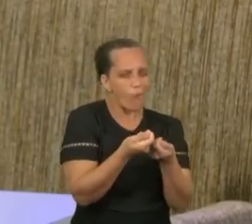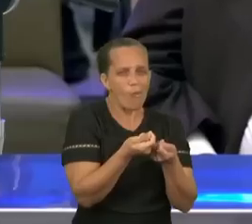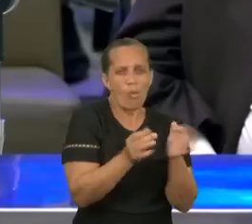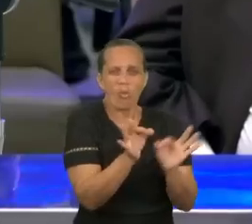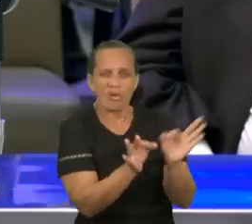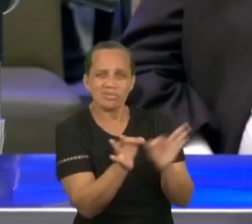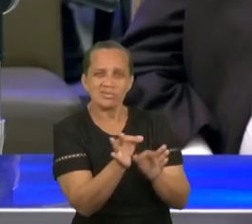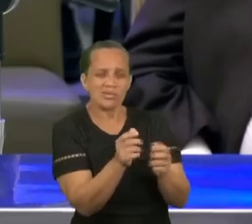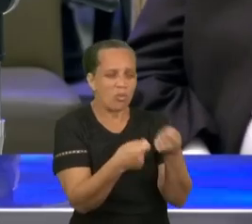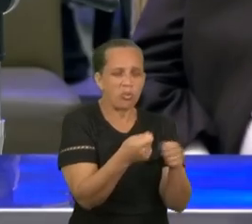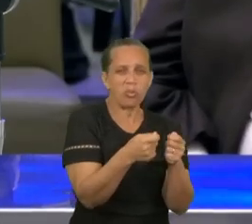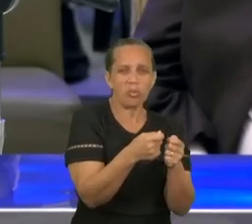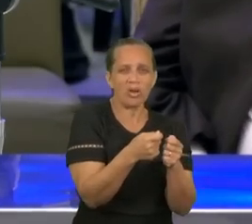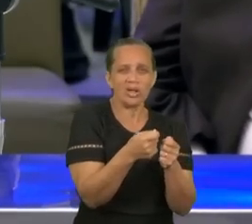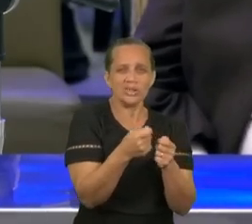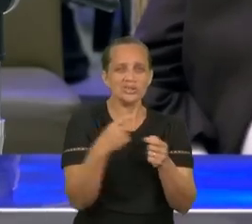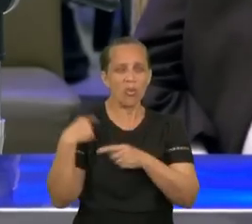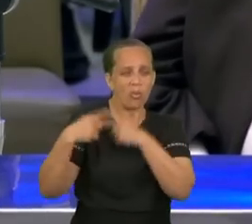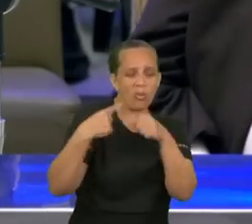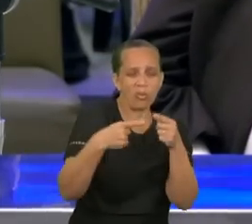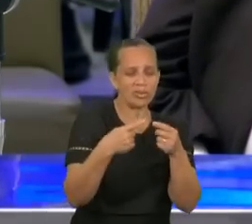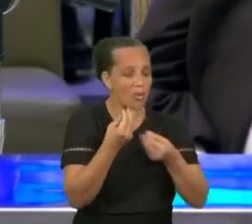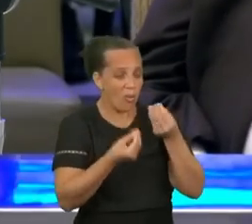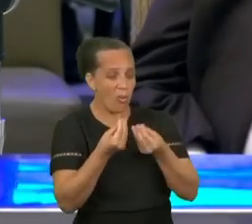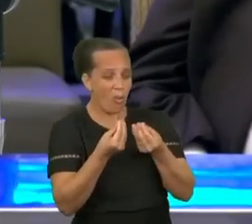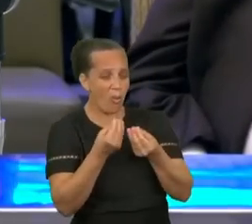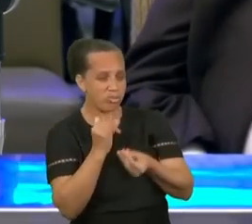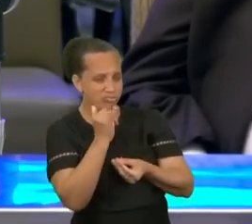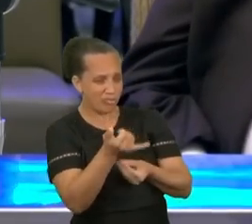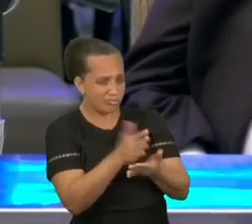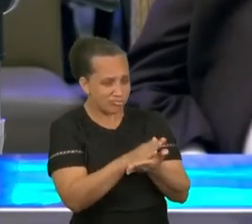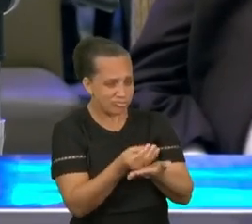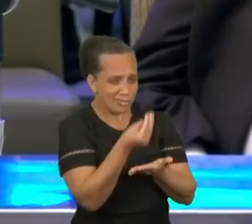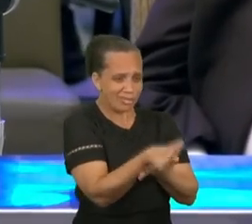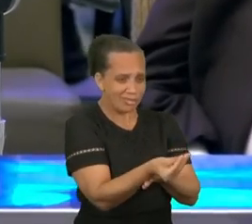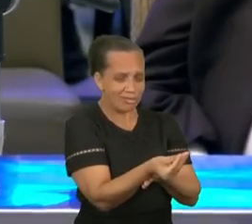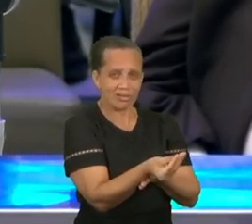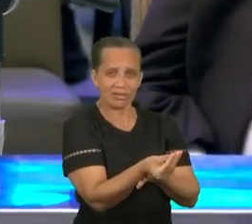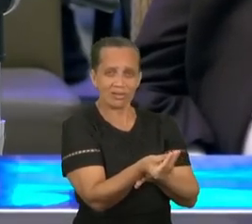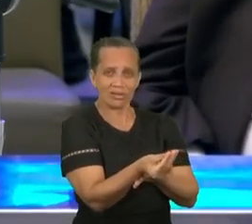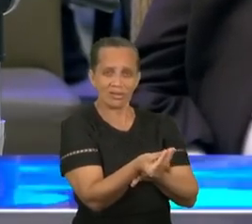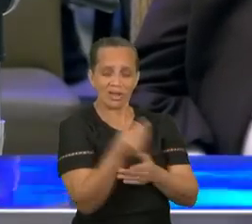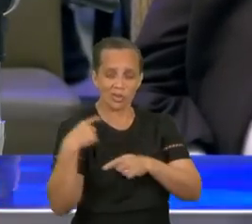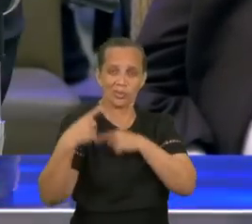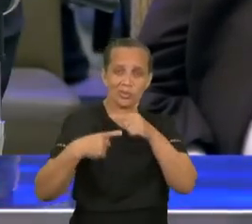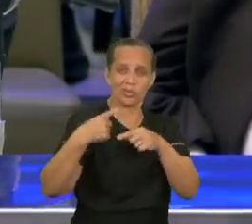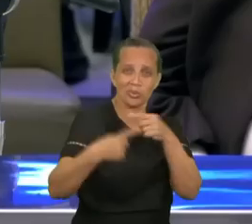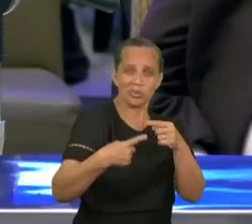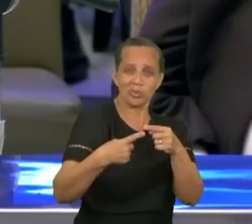uma herança um verdade como é que eu vou partir e te dar a herança